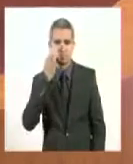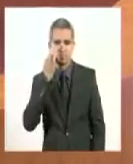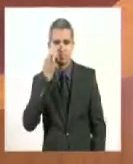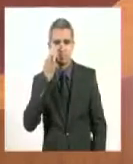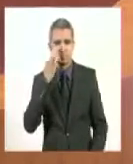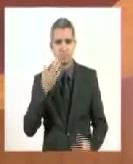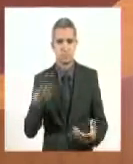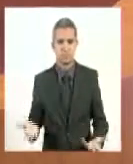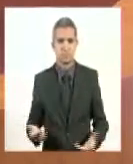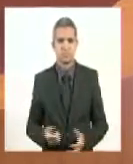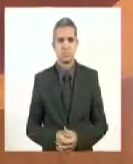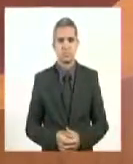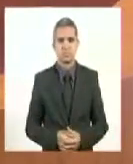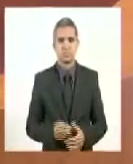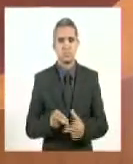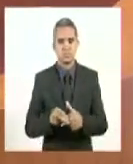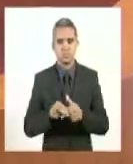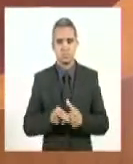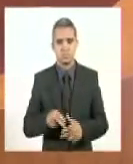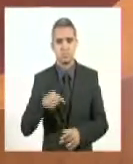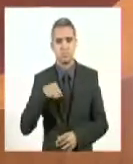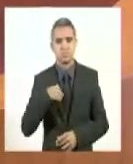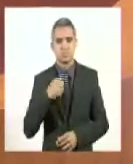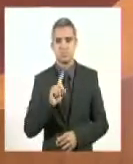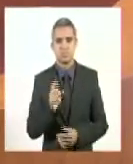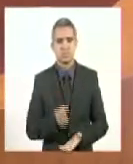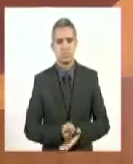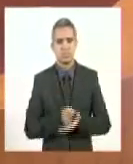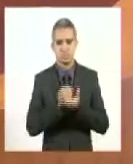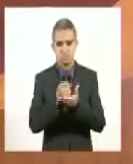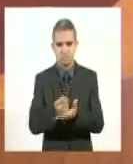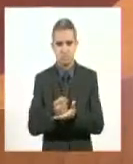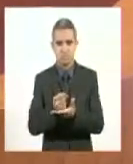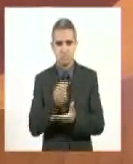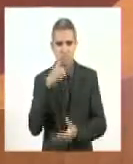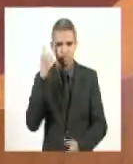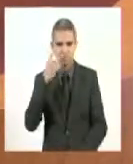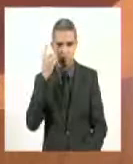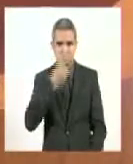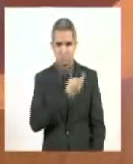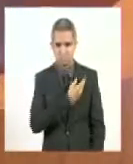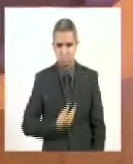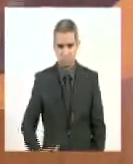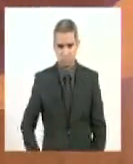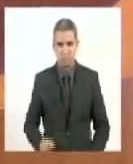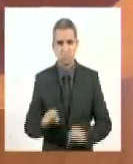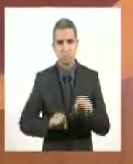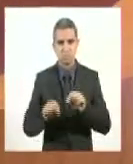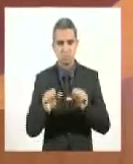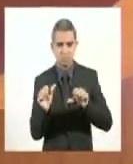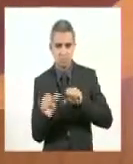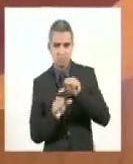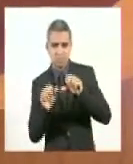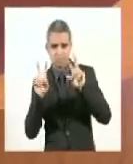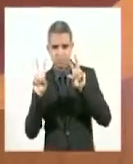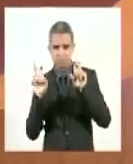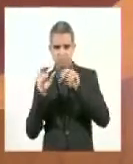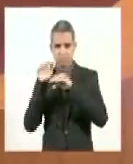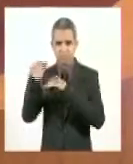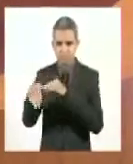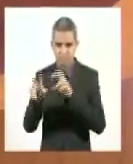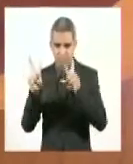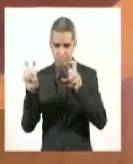vou ajudar aos deputados do governo a desviarem o foco. Eu não vou aqui subir na